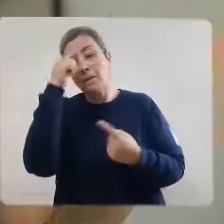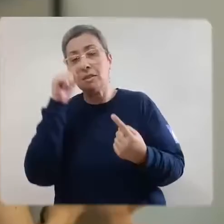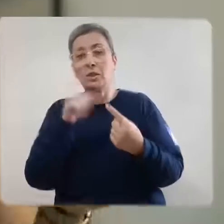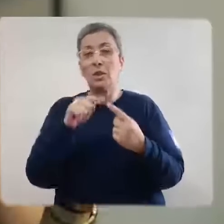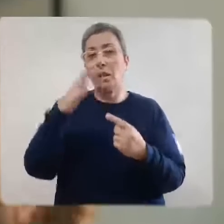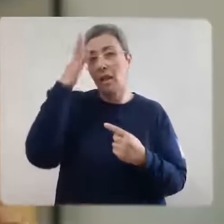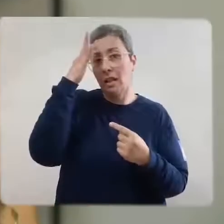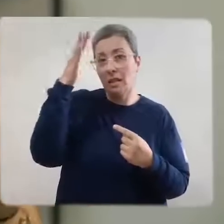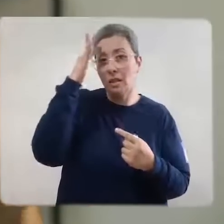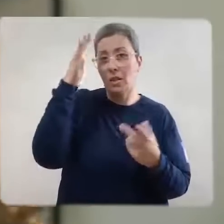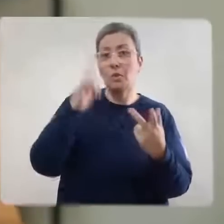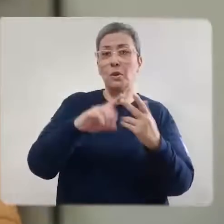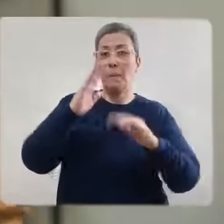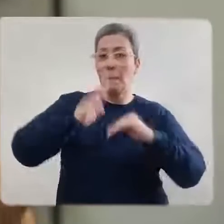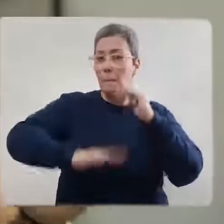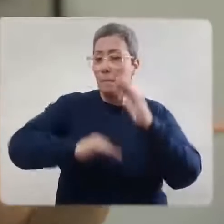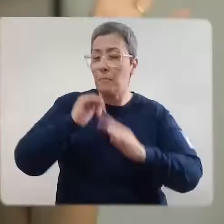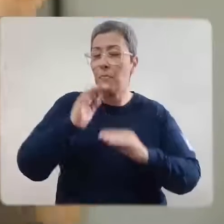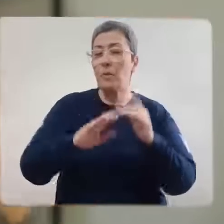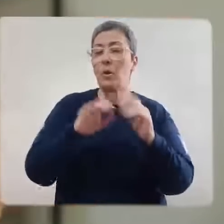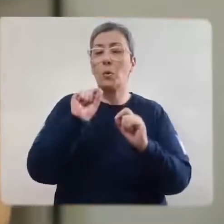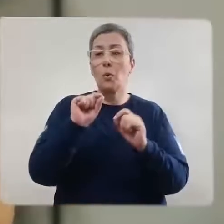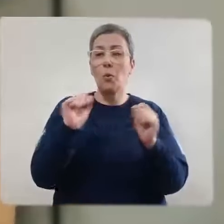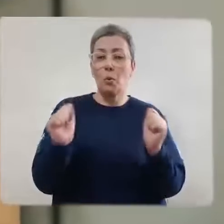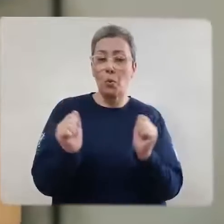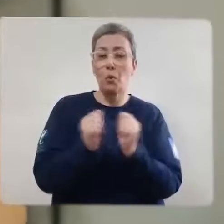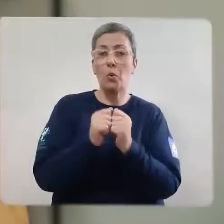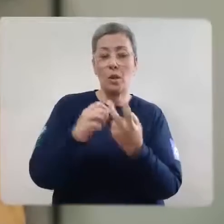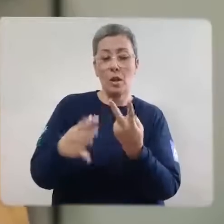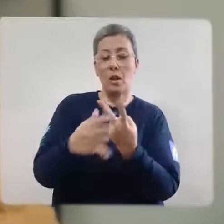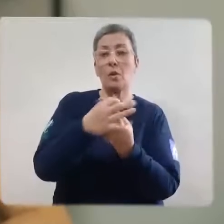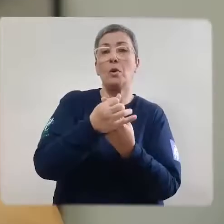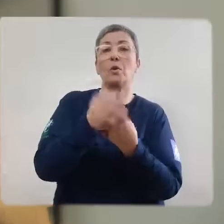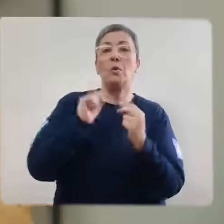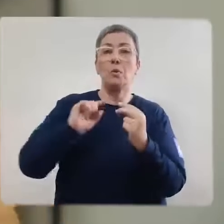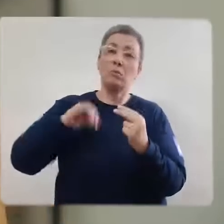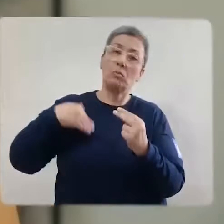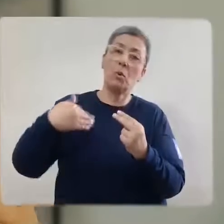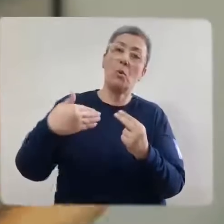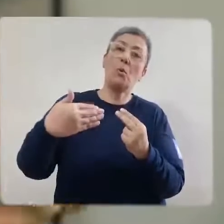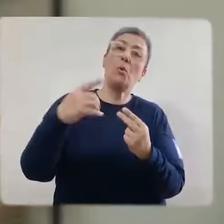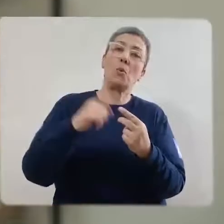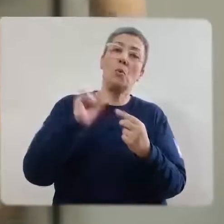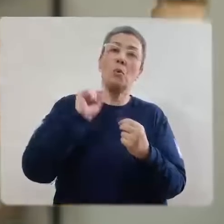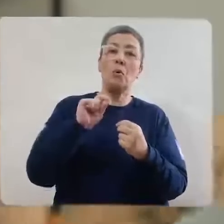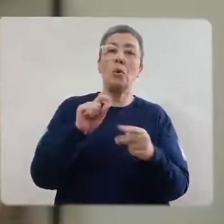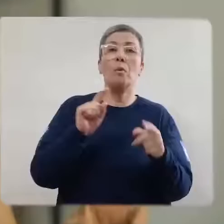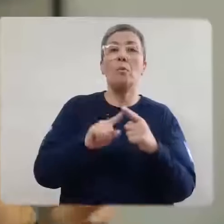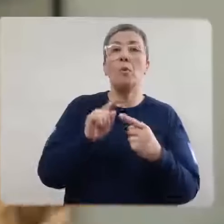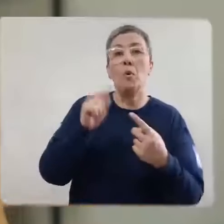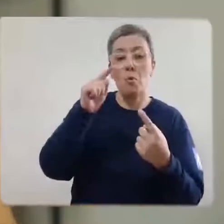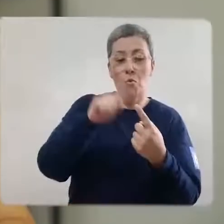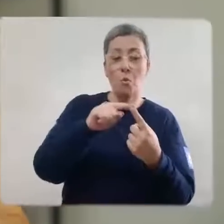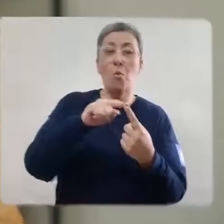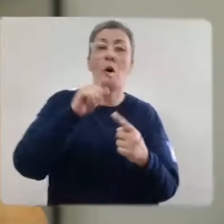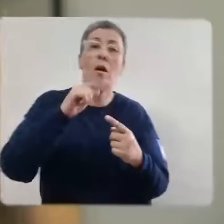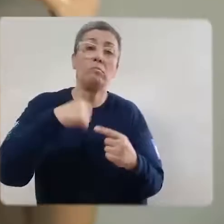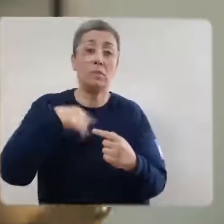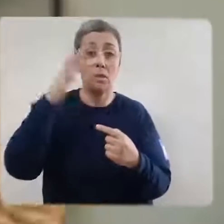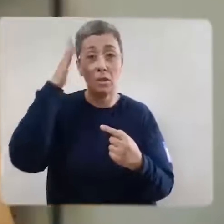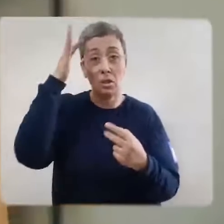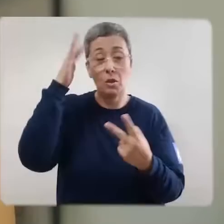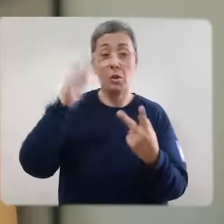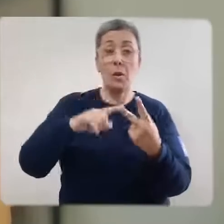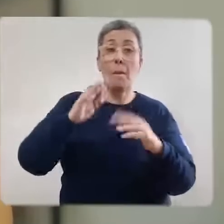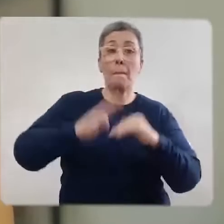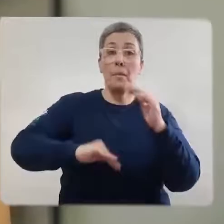na teoria, pensando na prática e juntando essas duas coisas e caminhando, Com uma perna a gente tem a teoria, com a outra a prática,